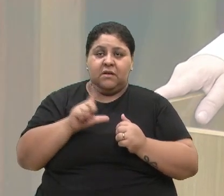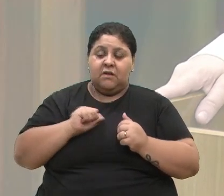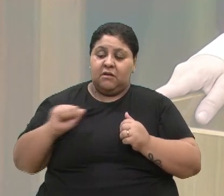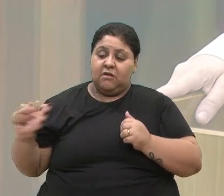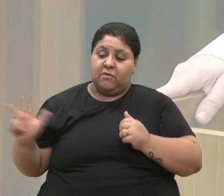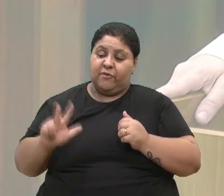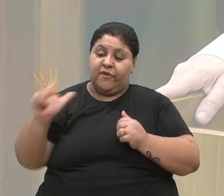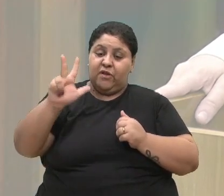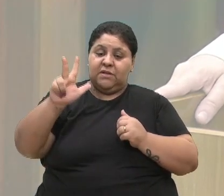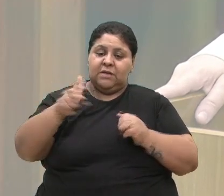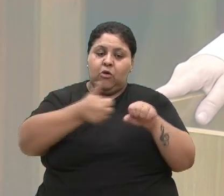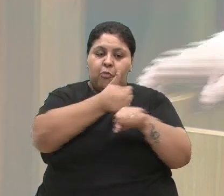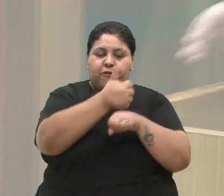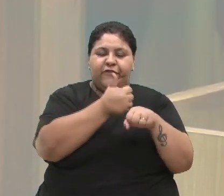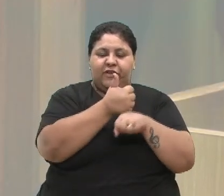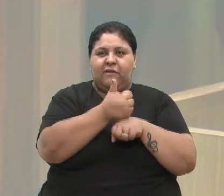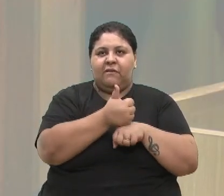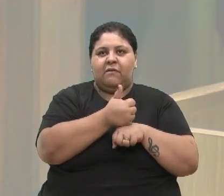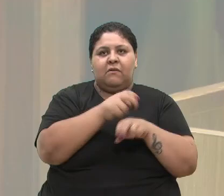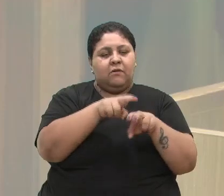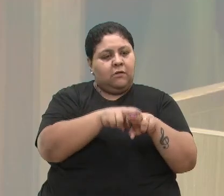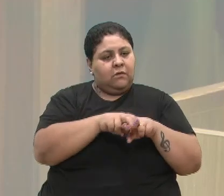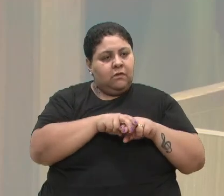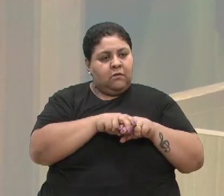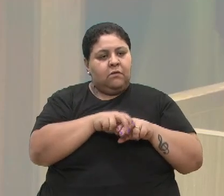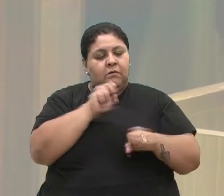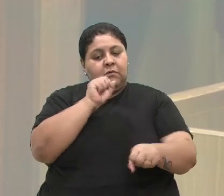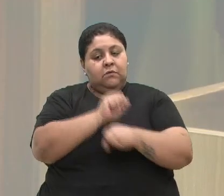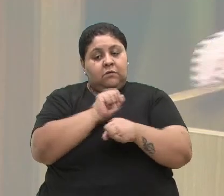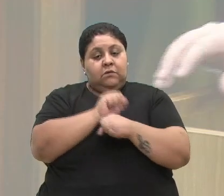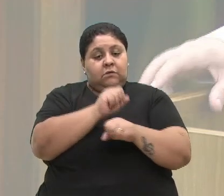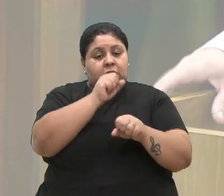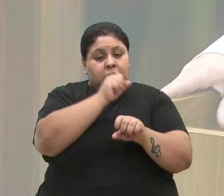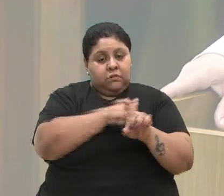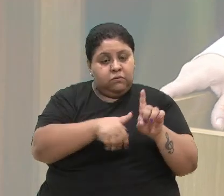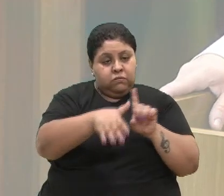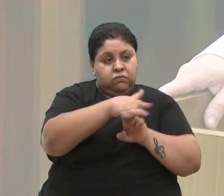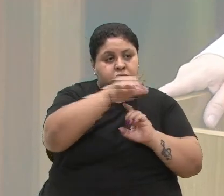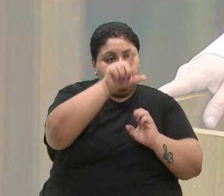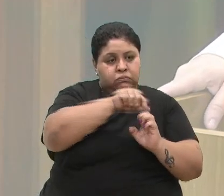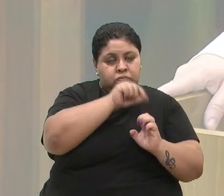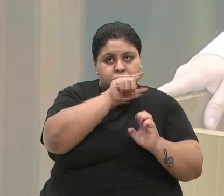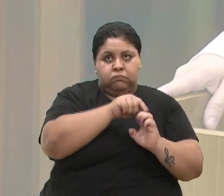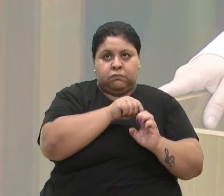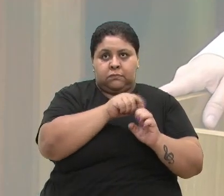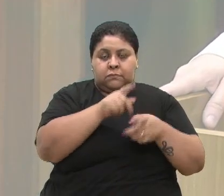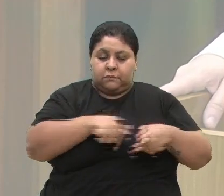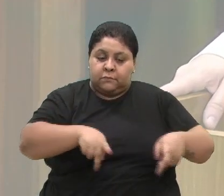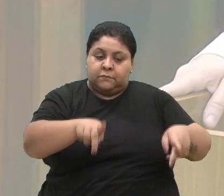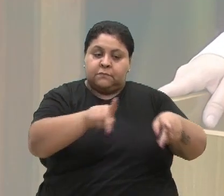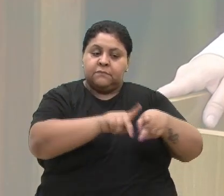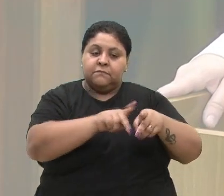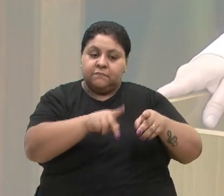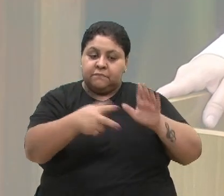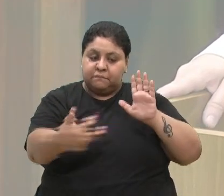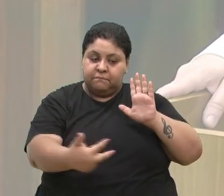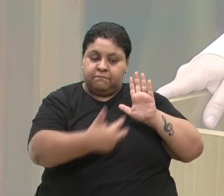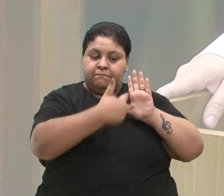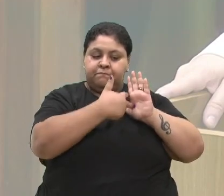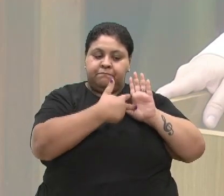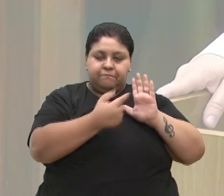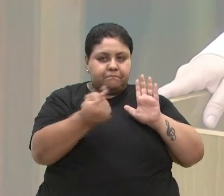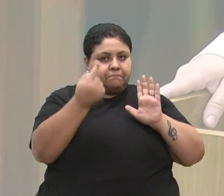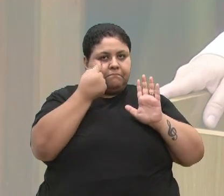valorizar o economista. Por isso que eu espero que a sociedade, as empresas e o setor público deem mais atenção e mais